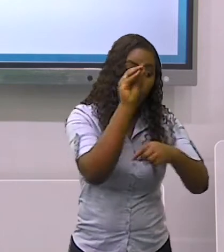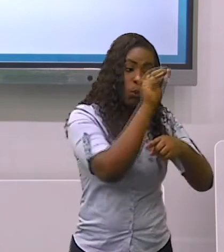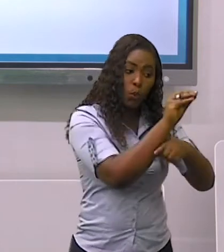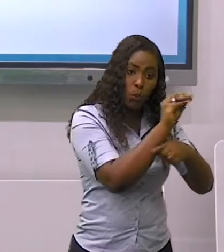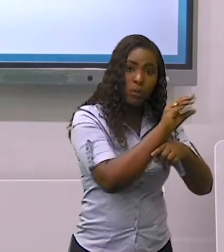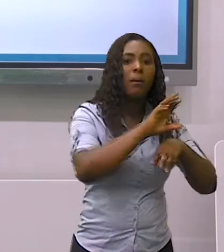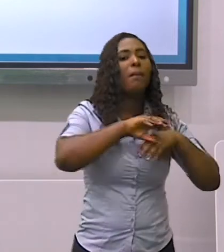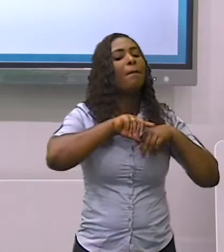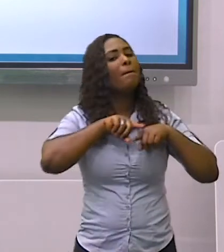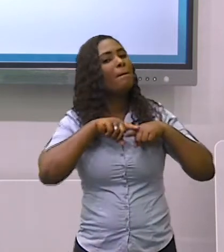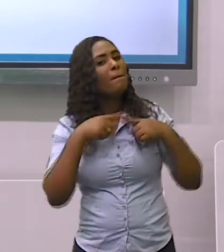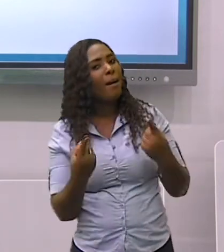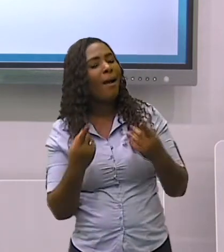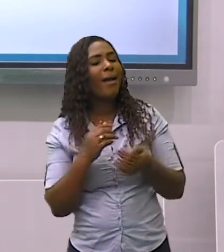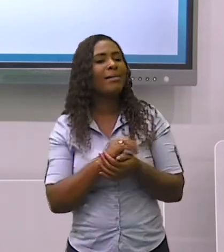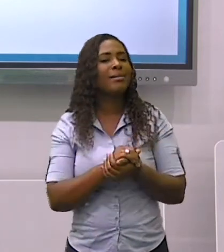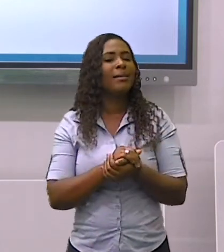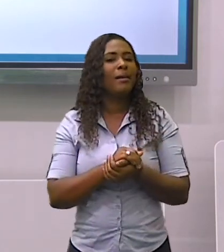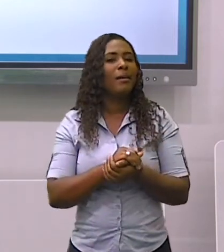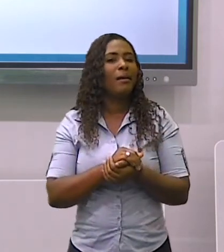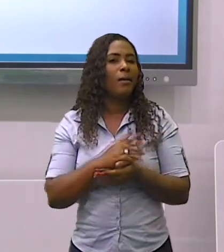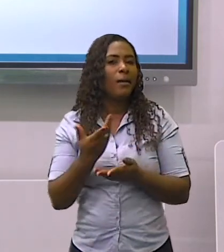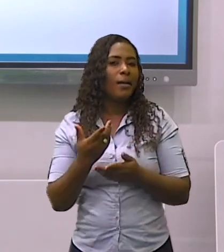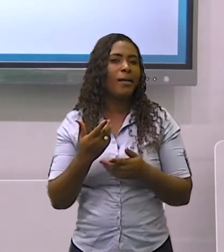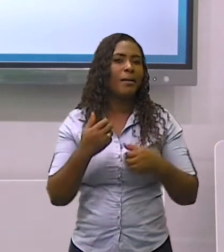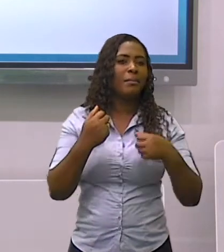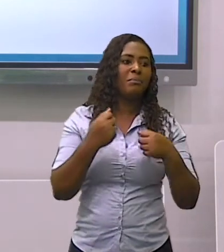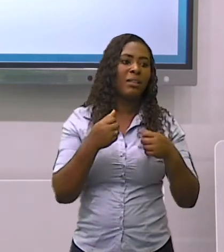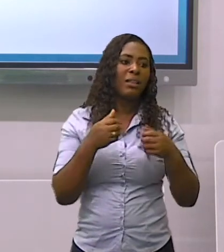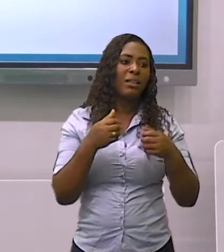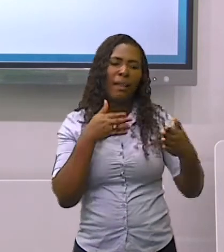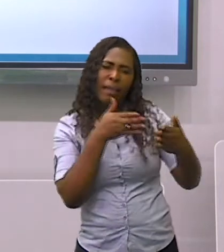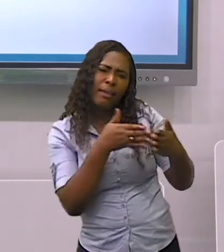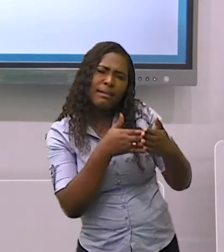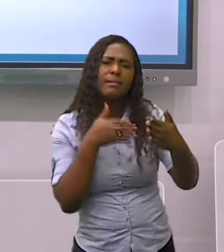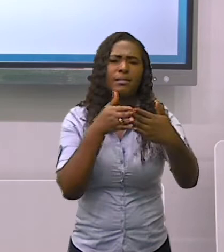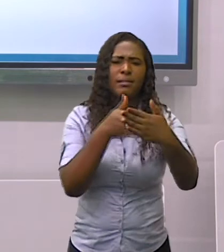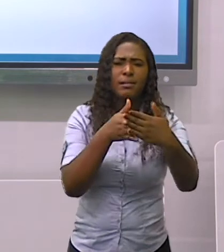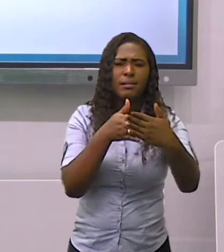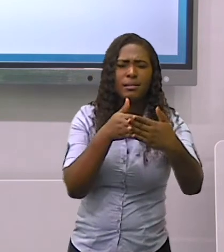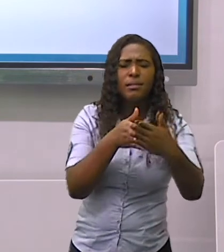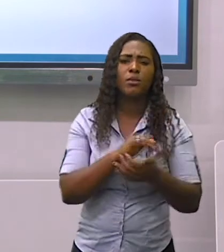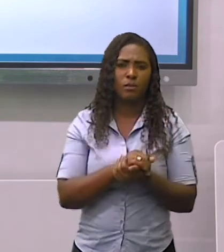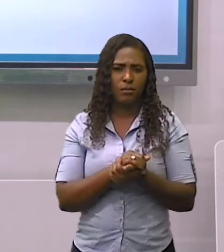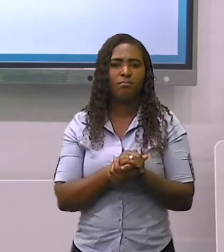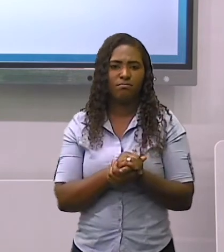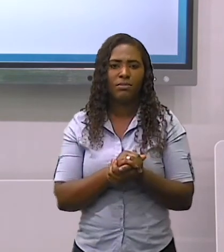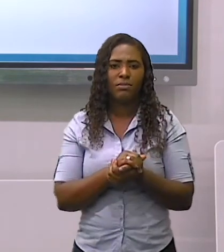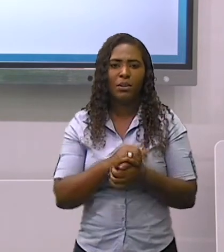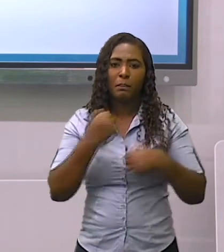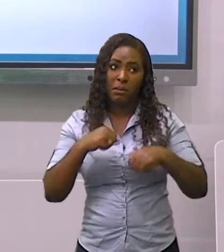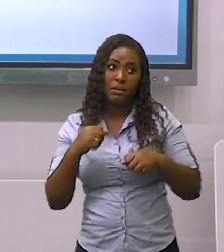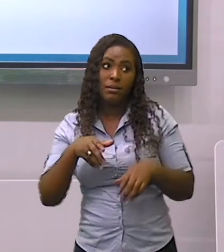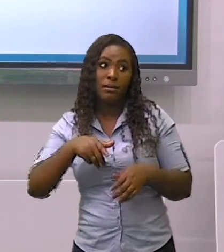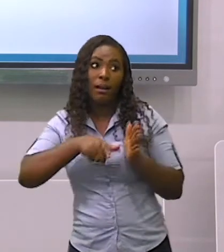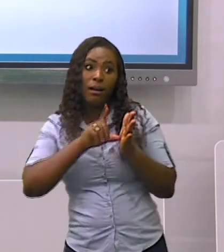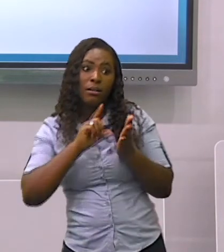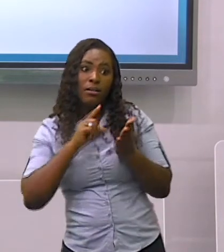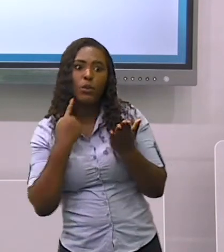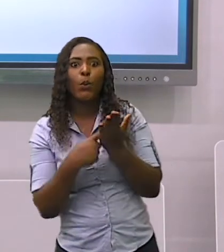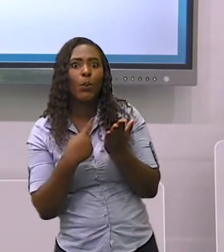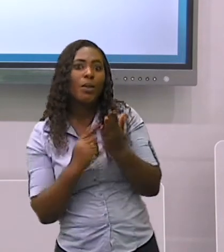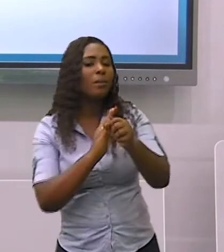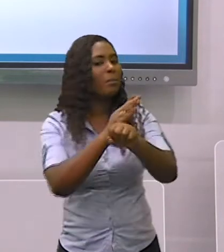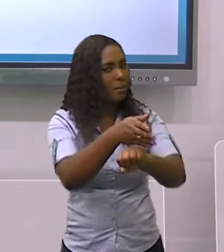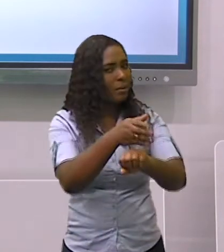município, você percebe que a maior parte dos espaços públicos são espaços ao ar livre